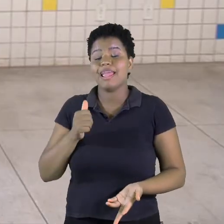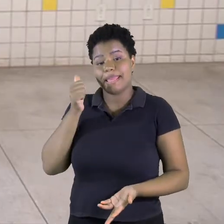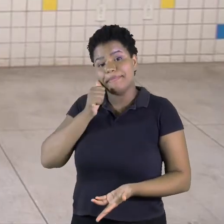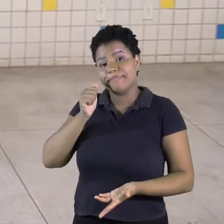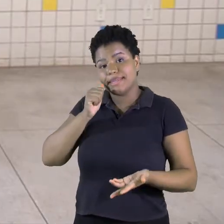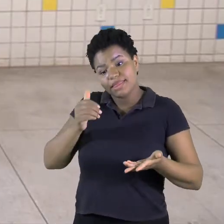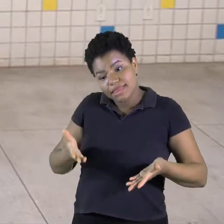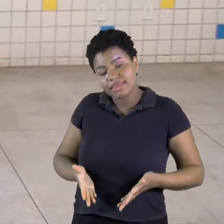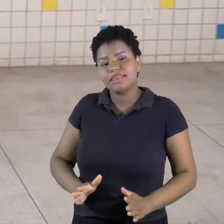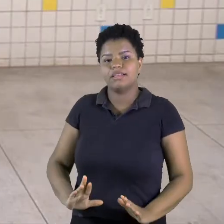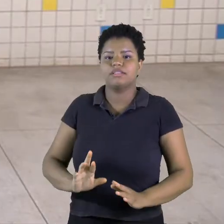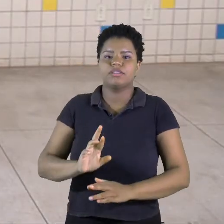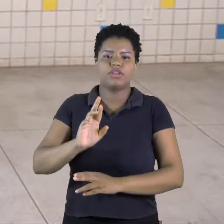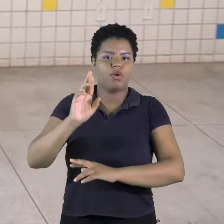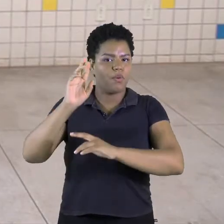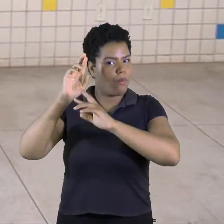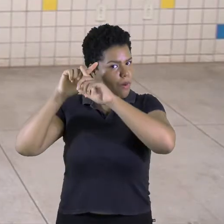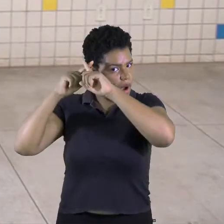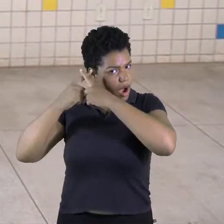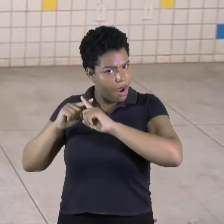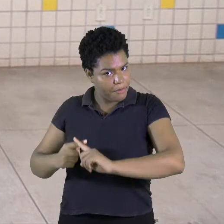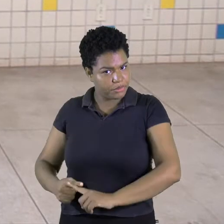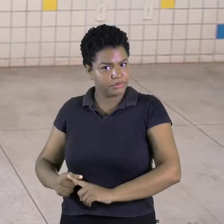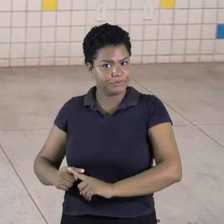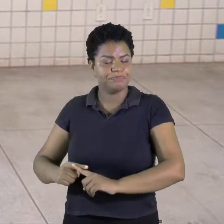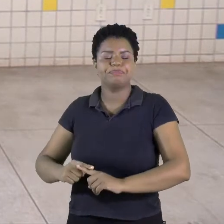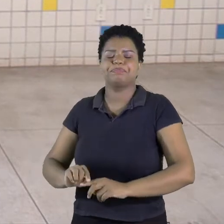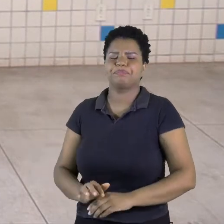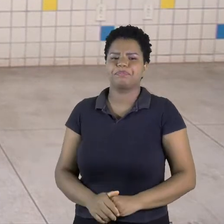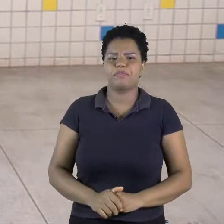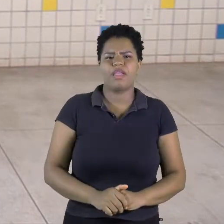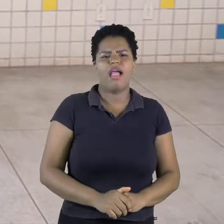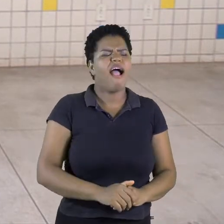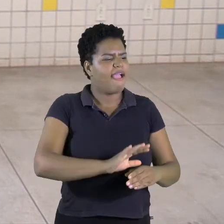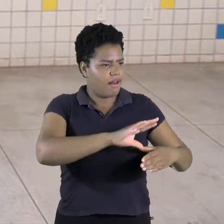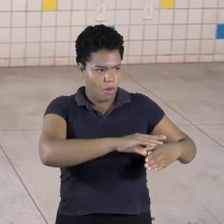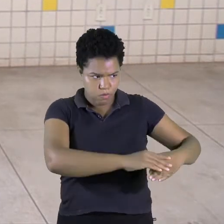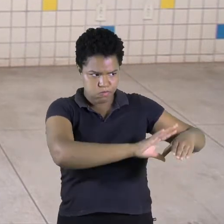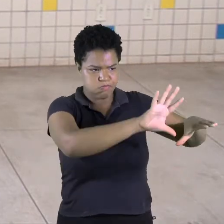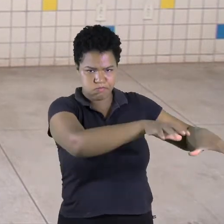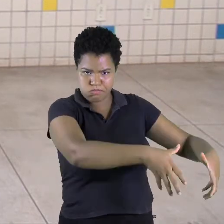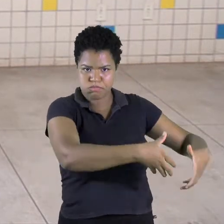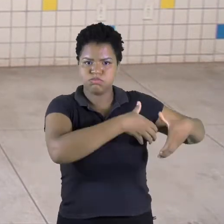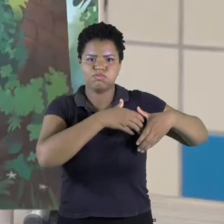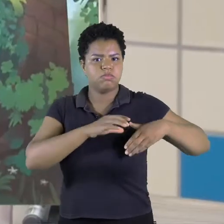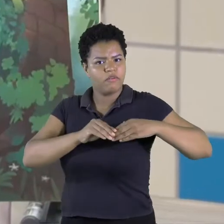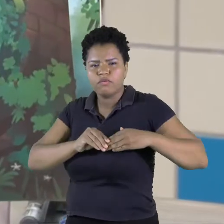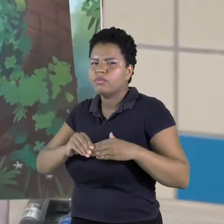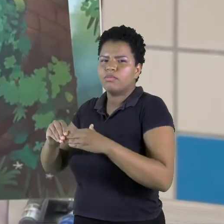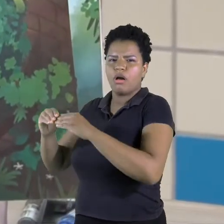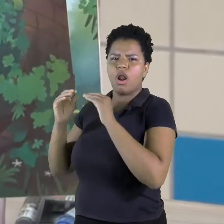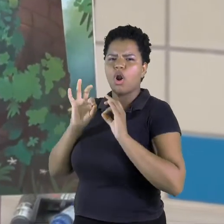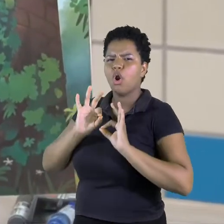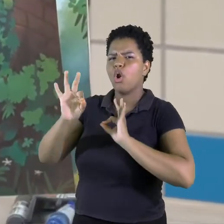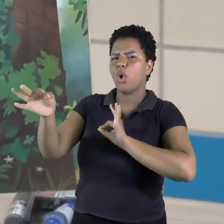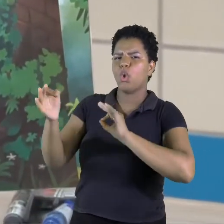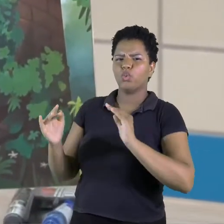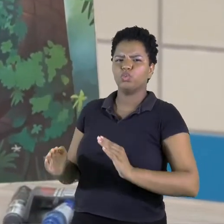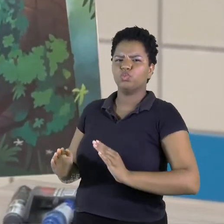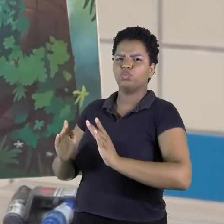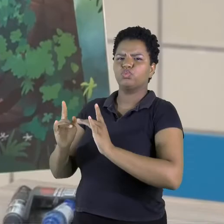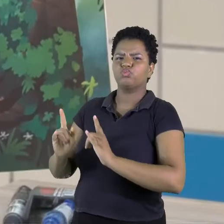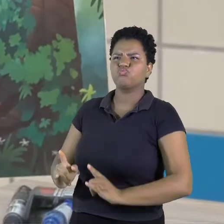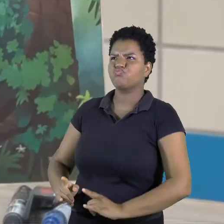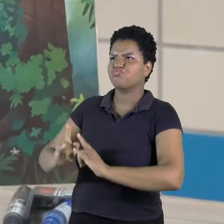Rapunzel. Ela levou Rapunzel e foi morar longe numa torre. E quando a Rapunzel ia crescendo,